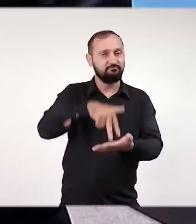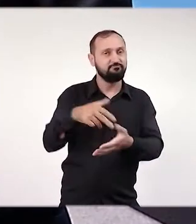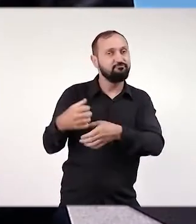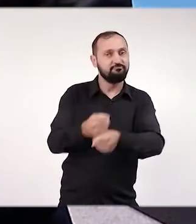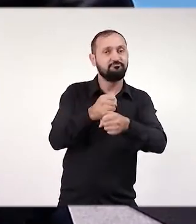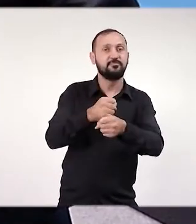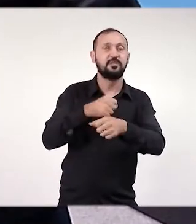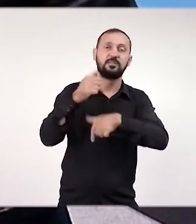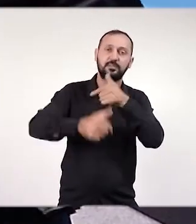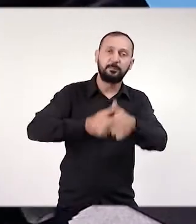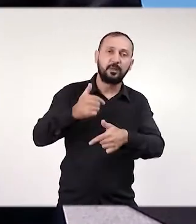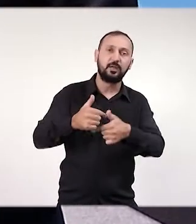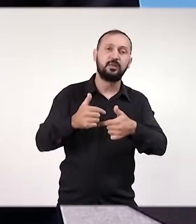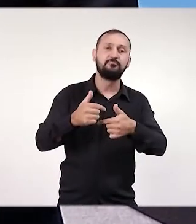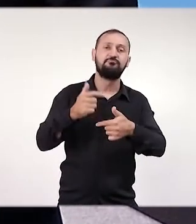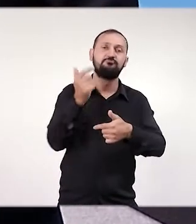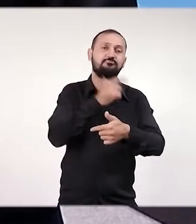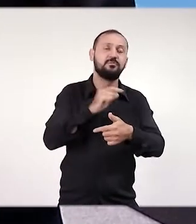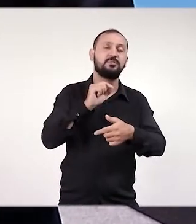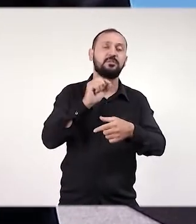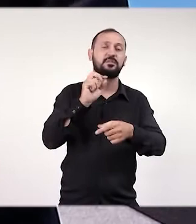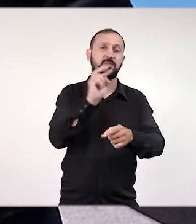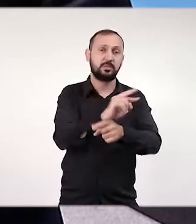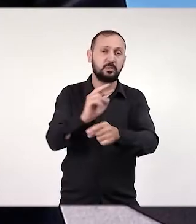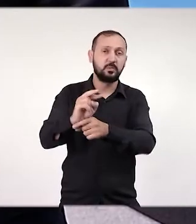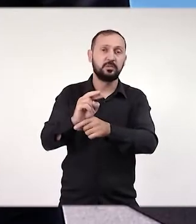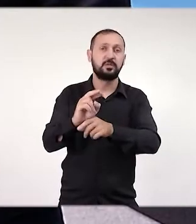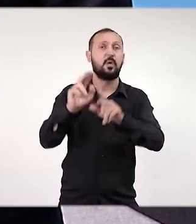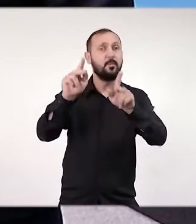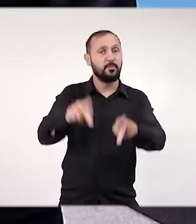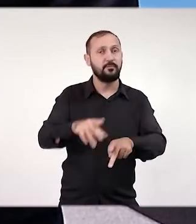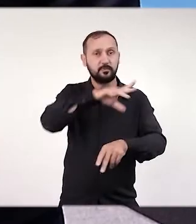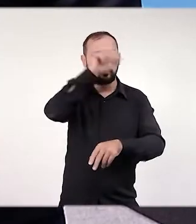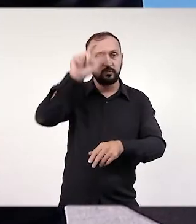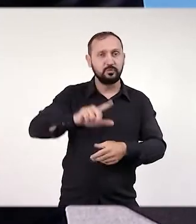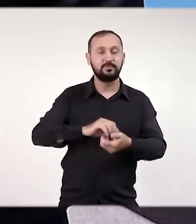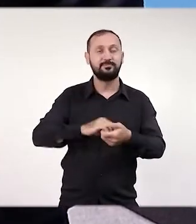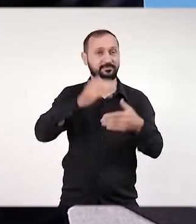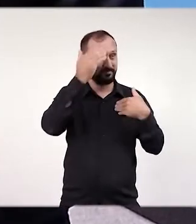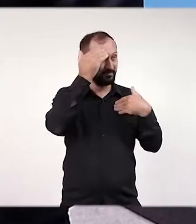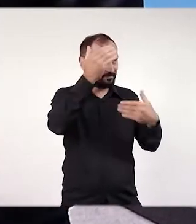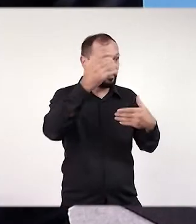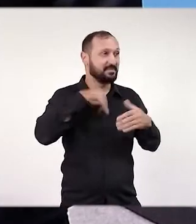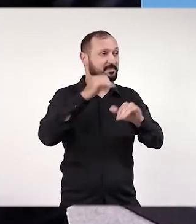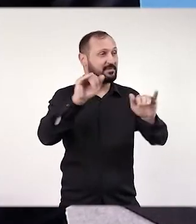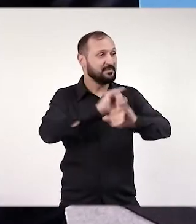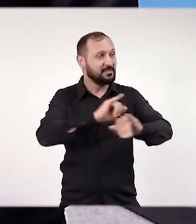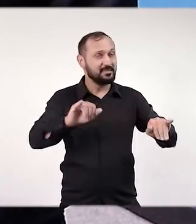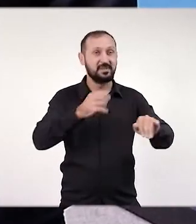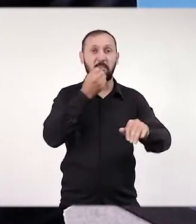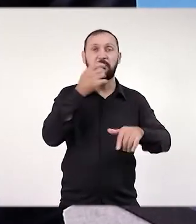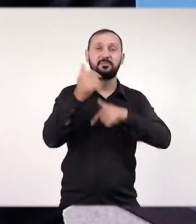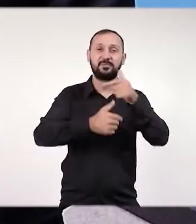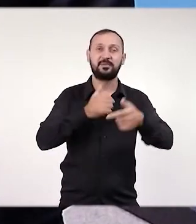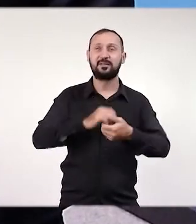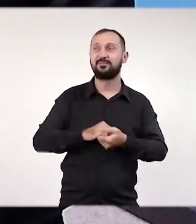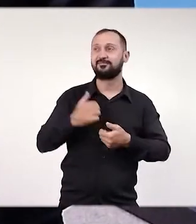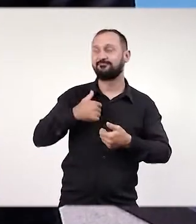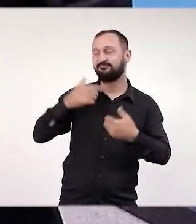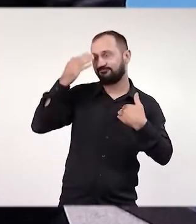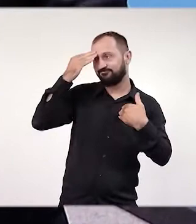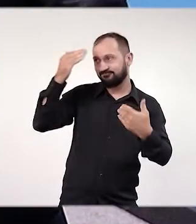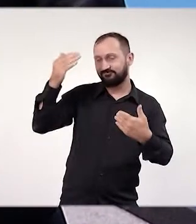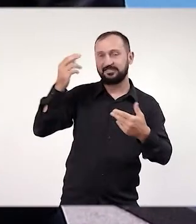estar aqui fazendo esse trabalho para poder cuidar dos interesses do cidadão sul-mato-grossense. Muito obrigada pelas informações, deputado, e um bom